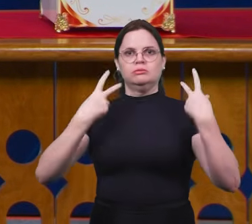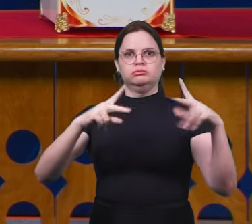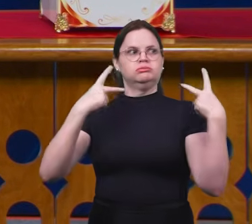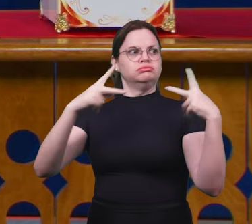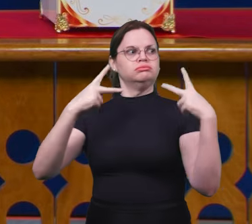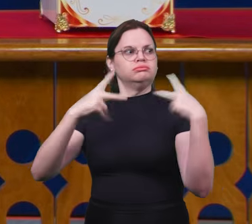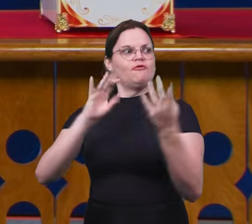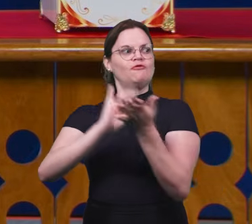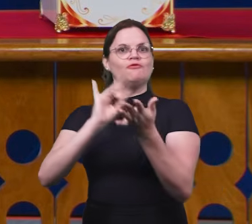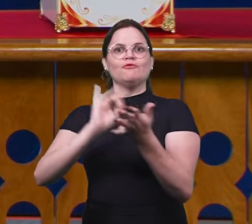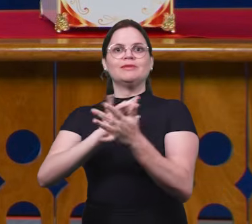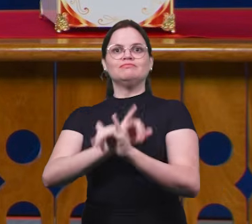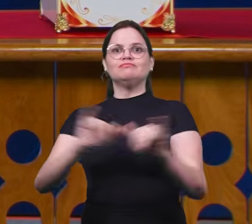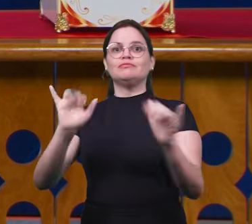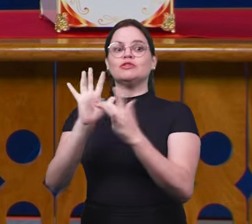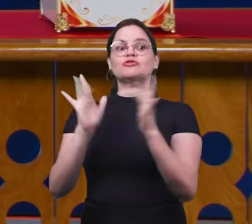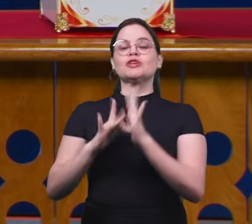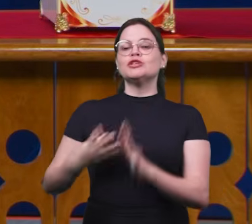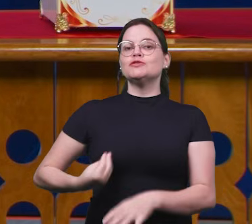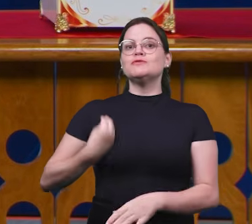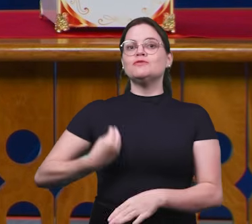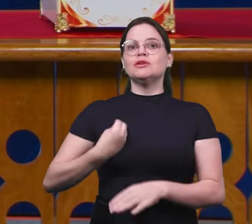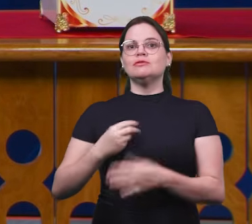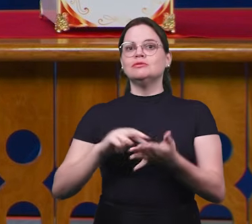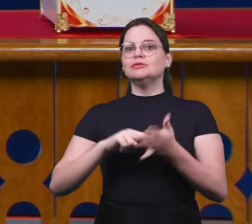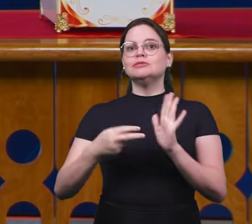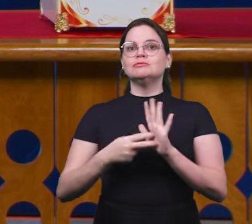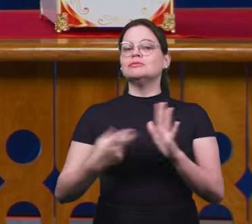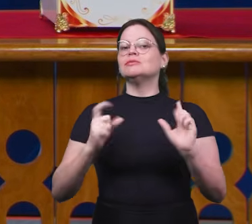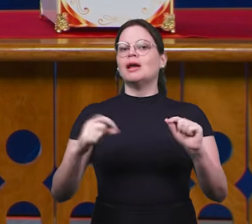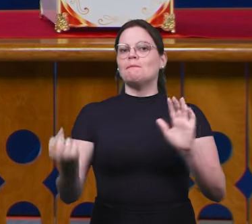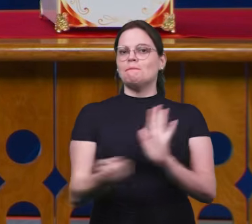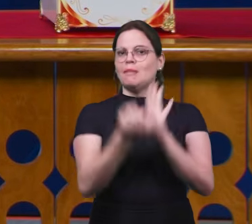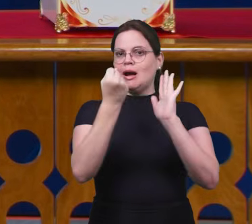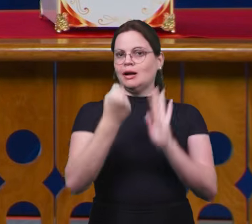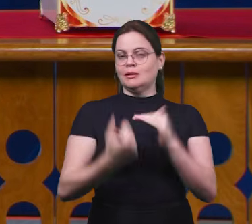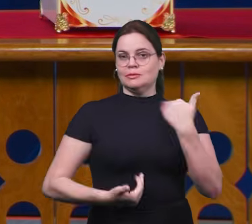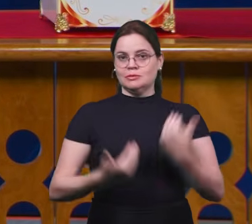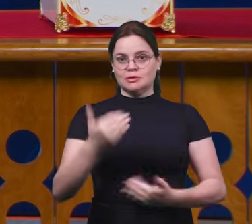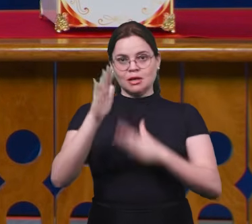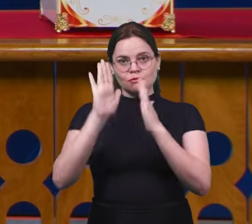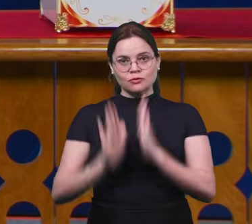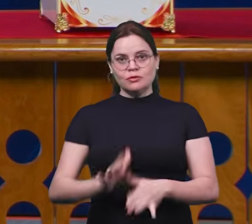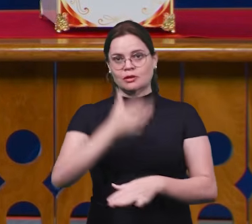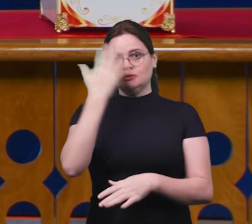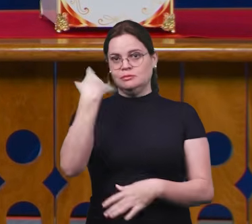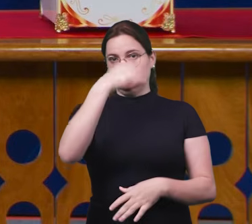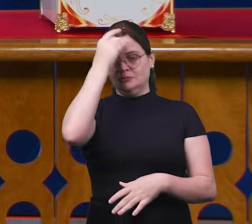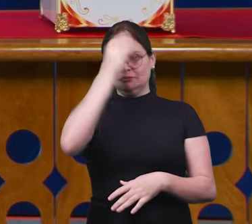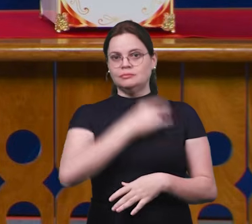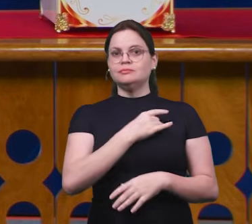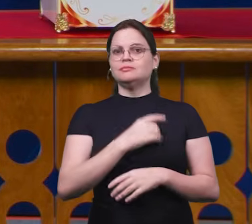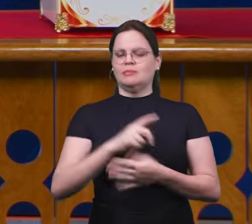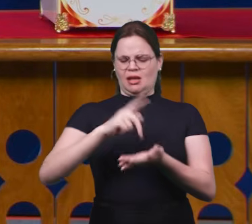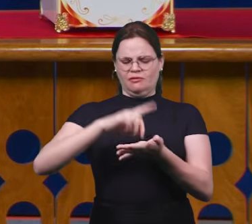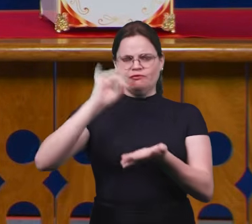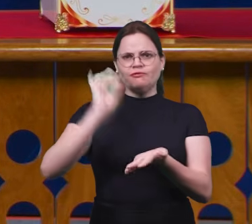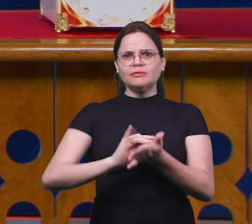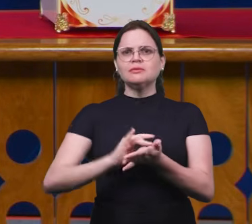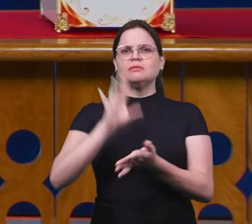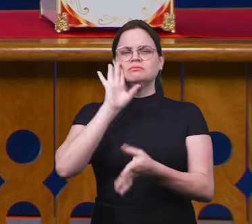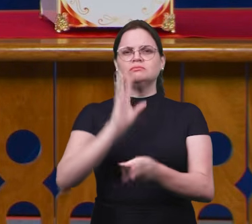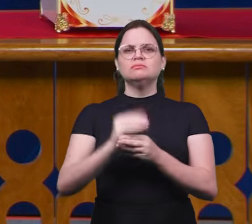verdade, que é uma marca da igreja fiel, da igreja cheia do Espírito Santo. E a verdade é a seguinte, ela sabe de uma